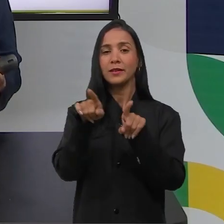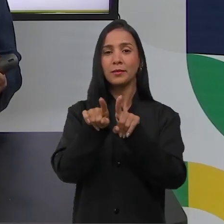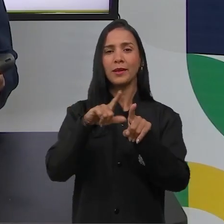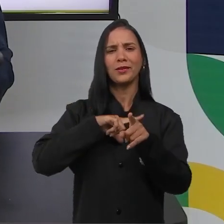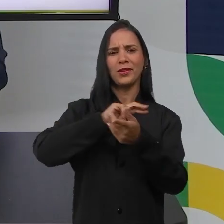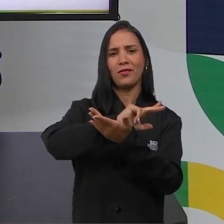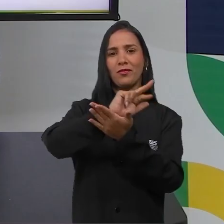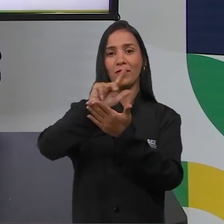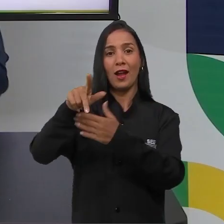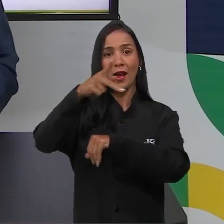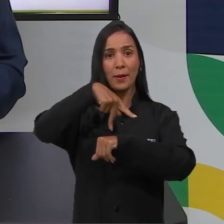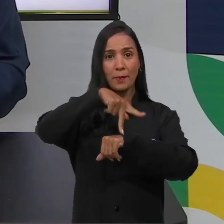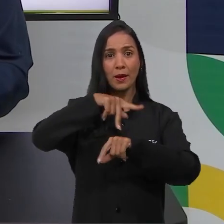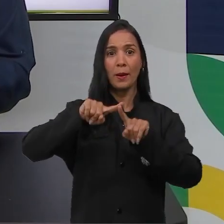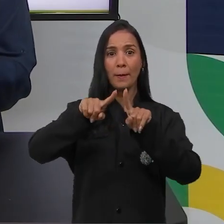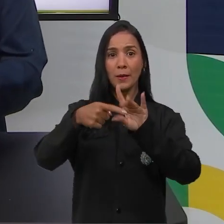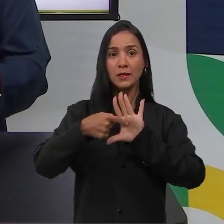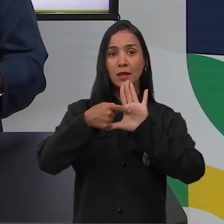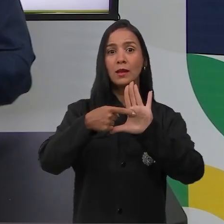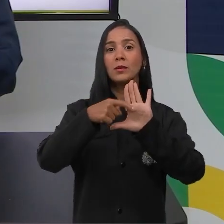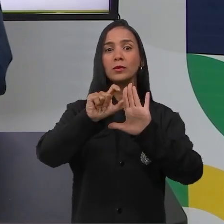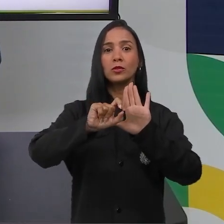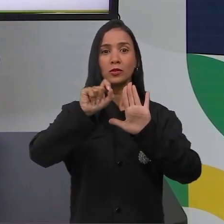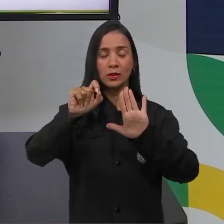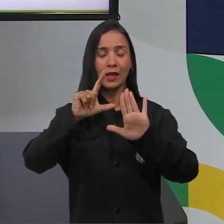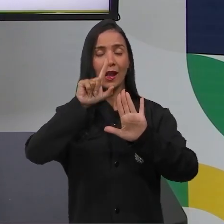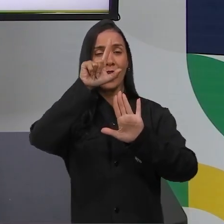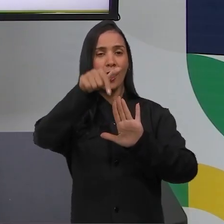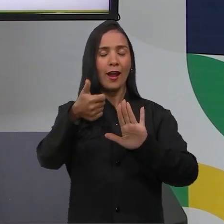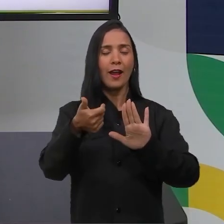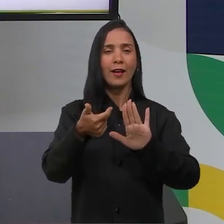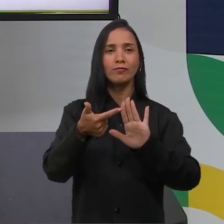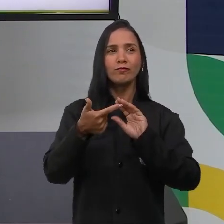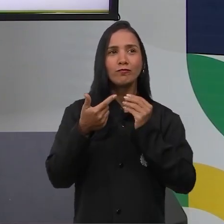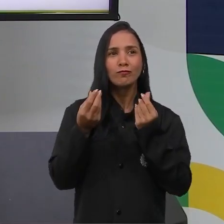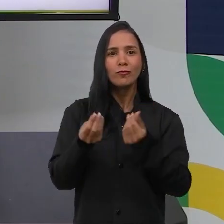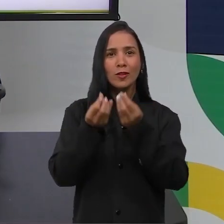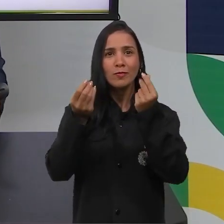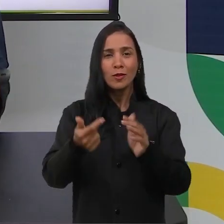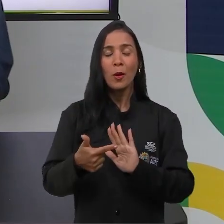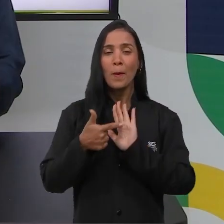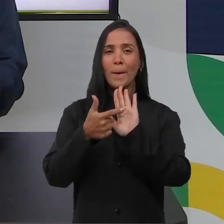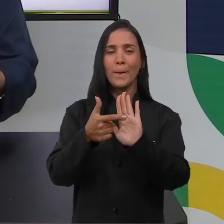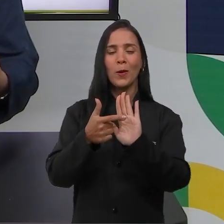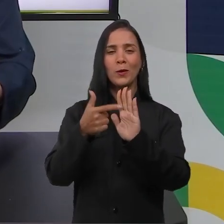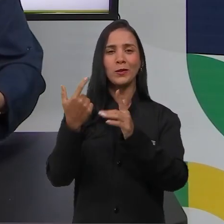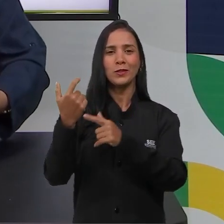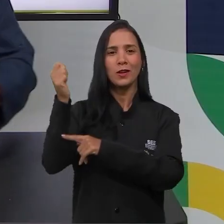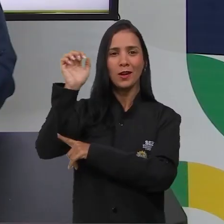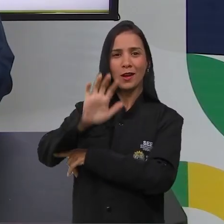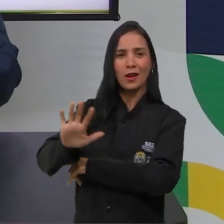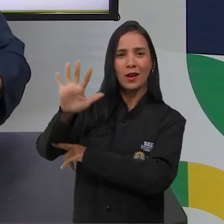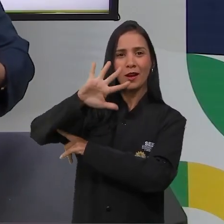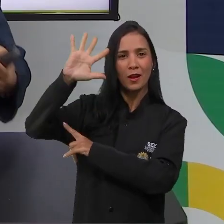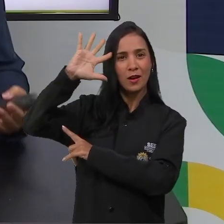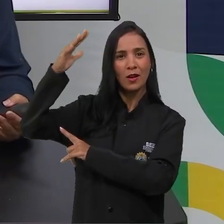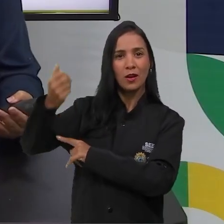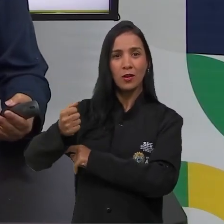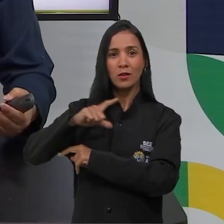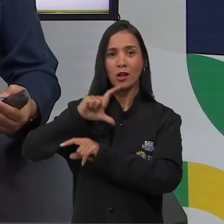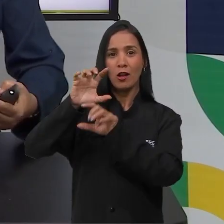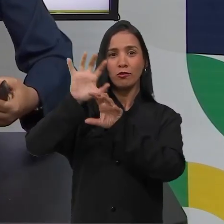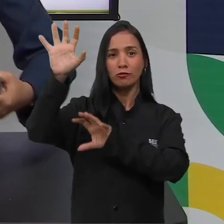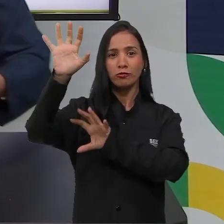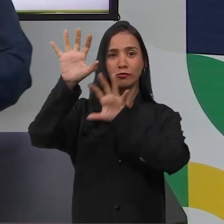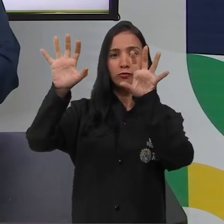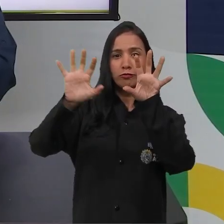nos mostra? Essa imagem, ela está basicamente dizendo o seguinte, a África ali, ela foi cortada em várias